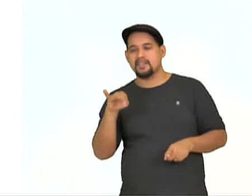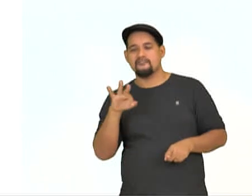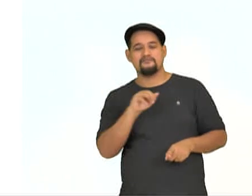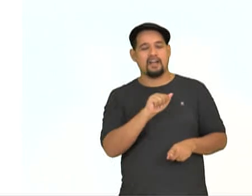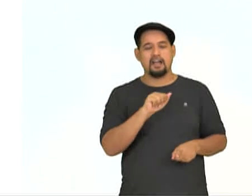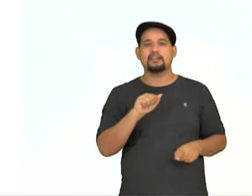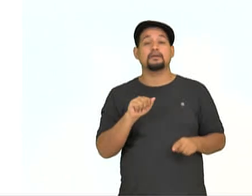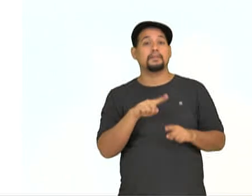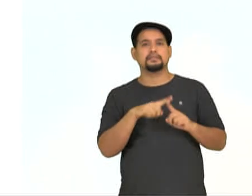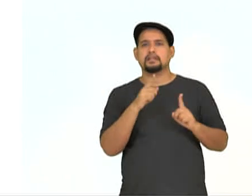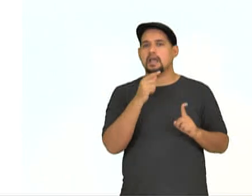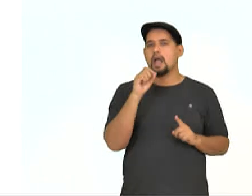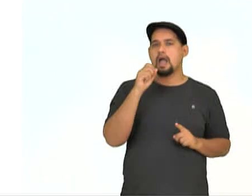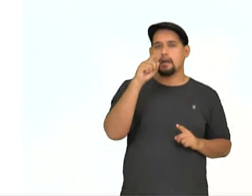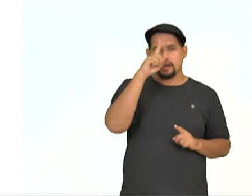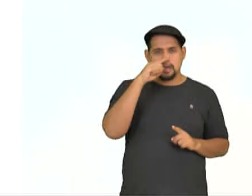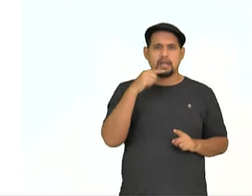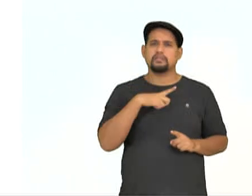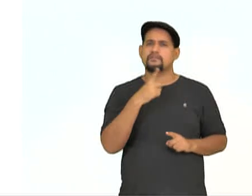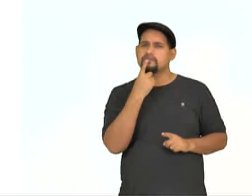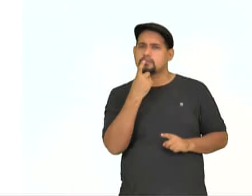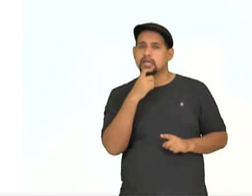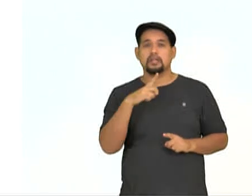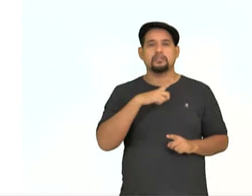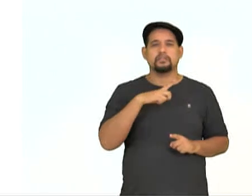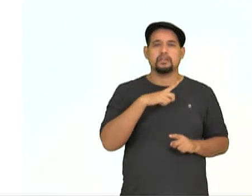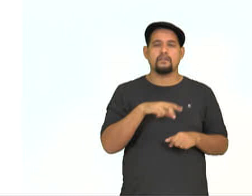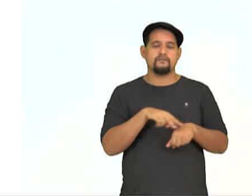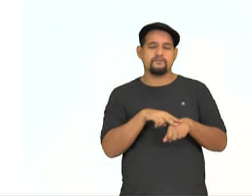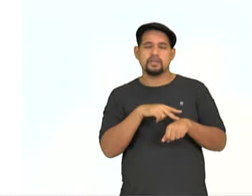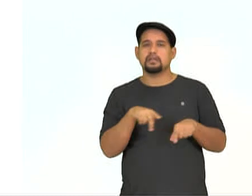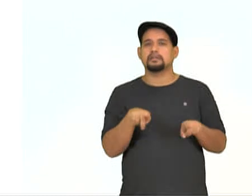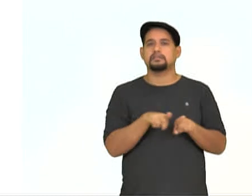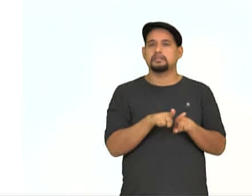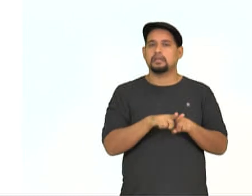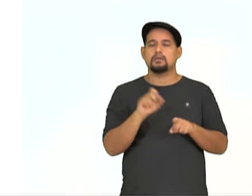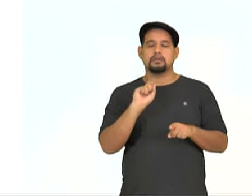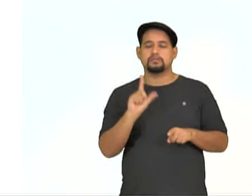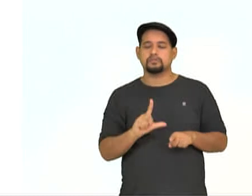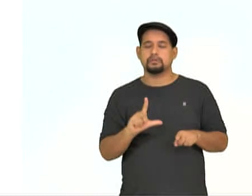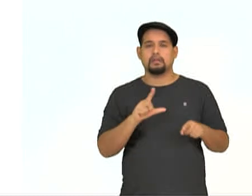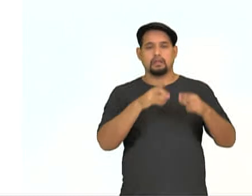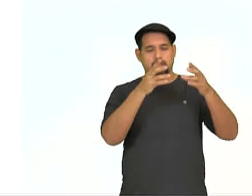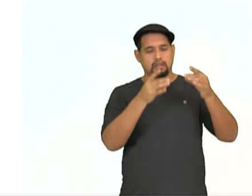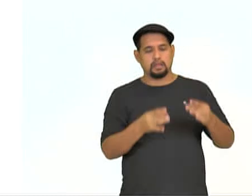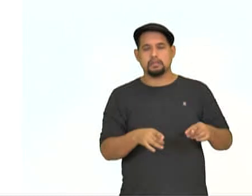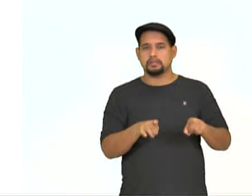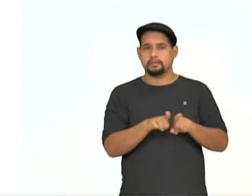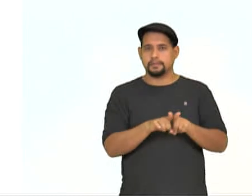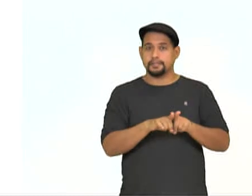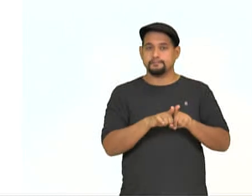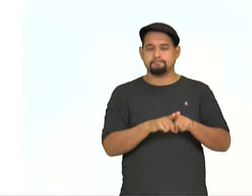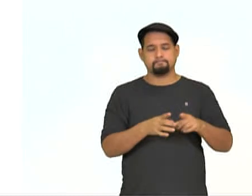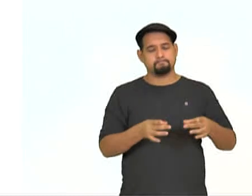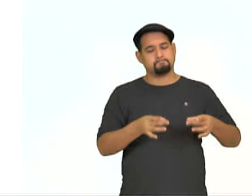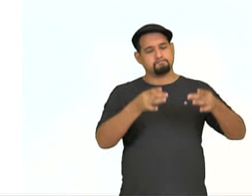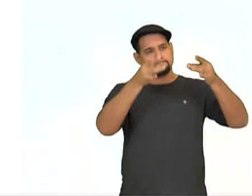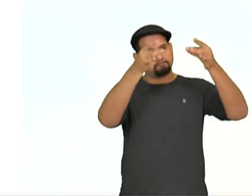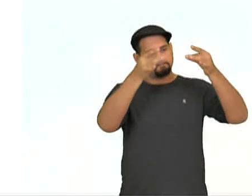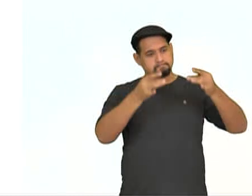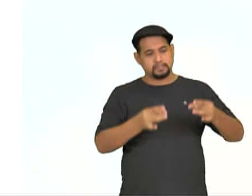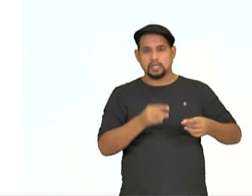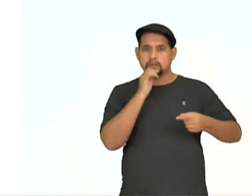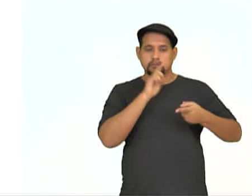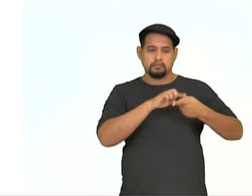nós temos o amarelo, nós temos o vermelho, nós temos o verde, nós temos o azul, descendo e subindo e descendo aquela